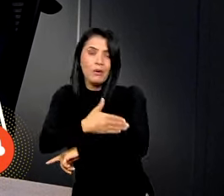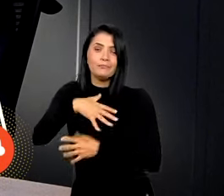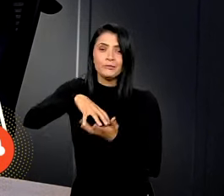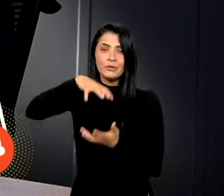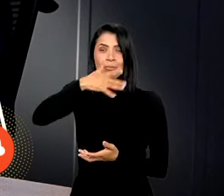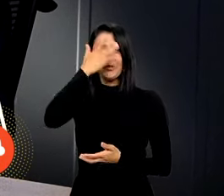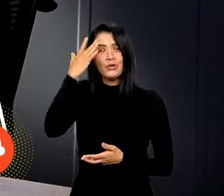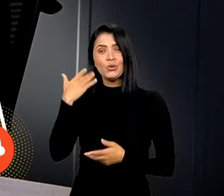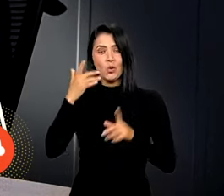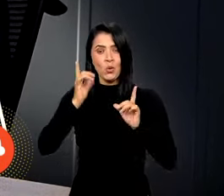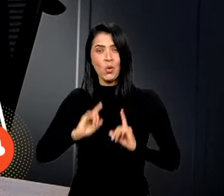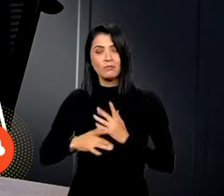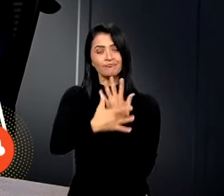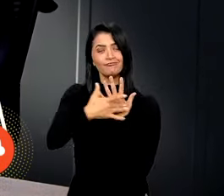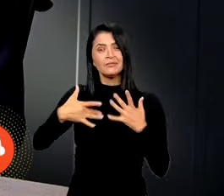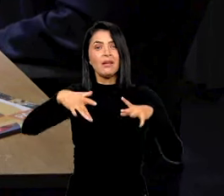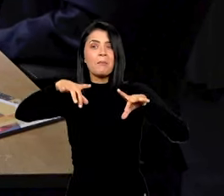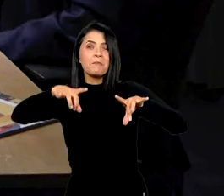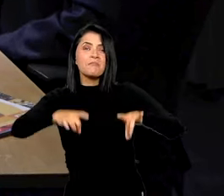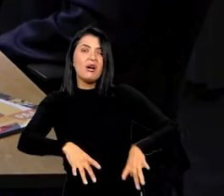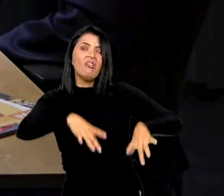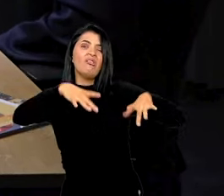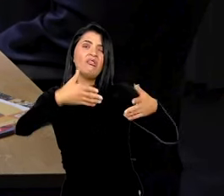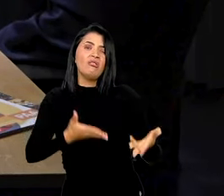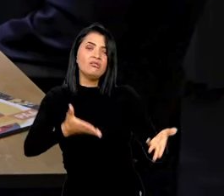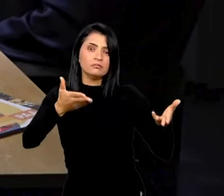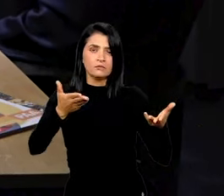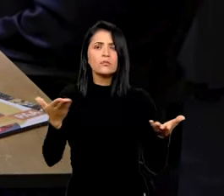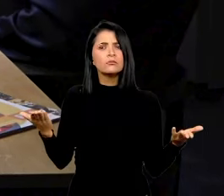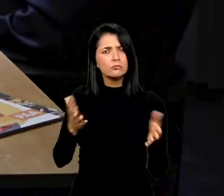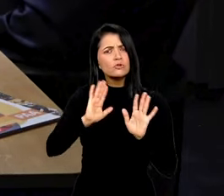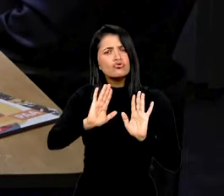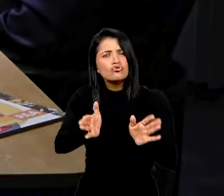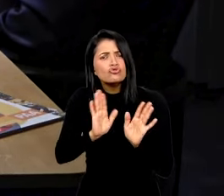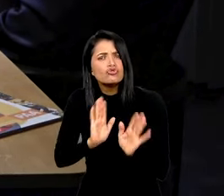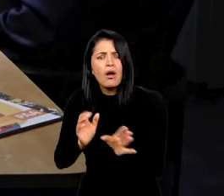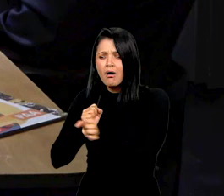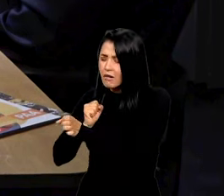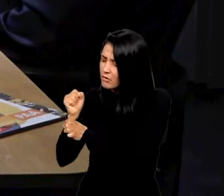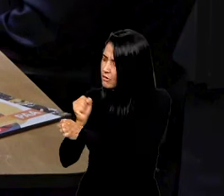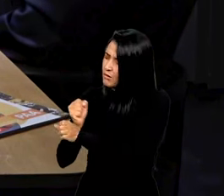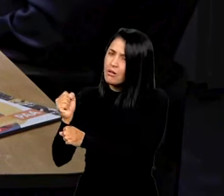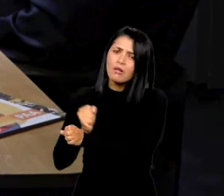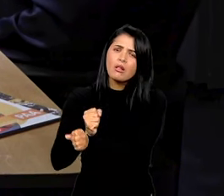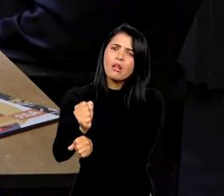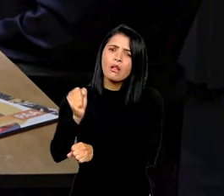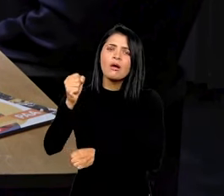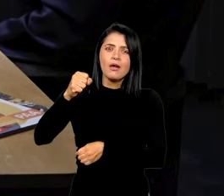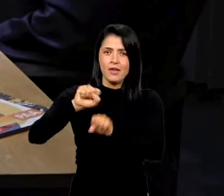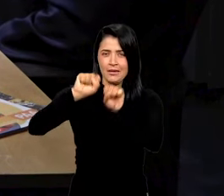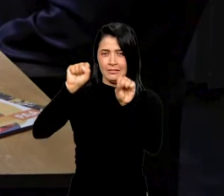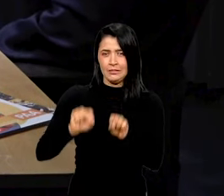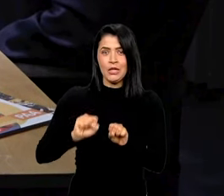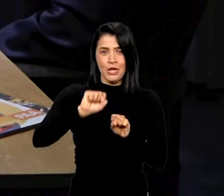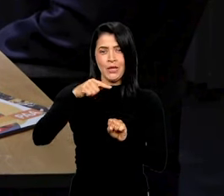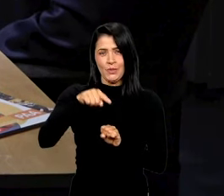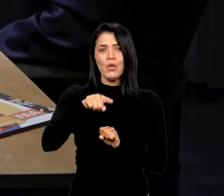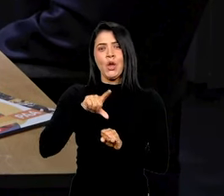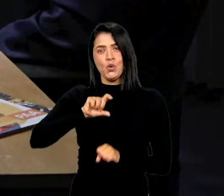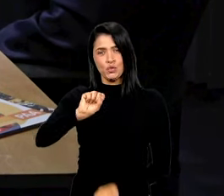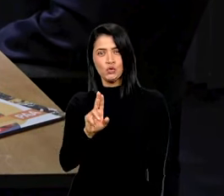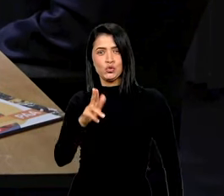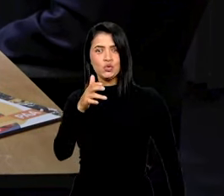abandono. Hoje, passados aí muitos anos de implantação do Sistema Único da Assistência Social, nós